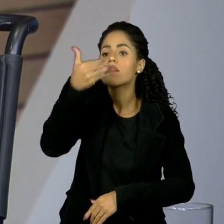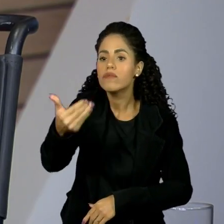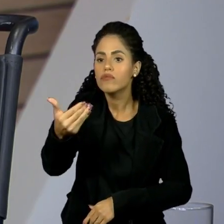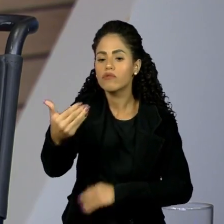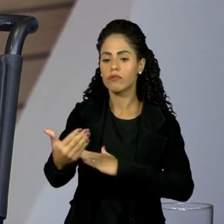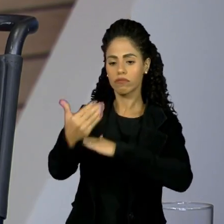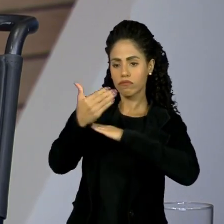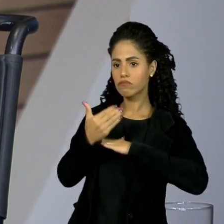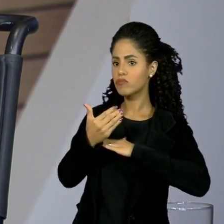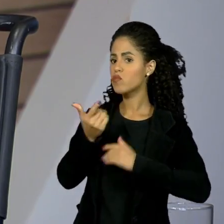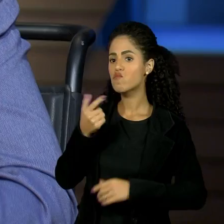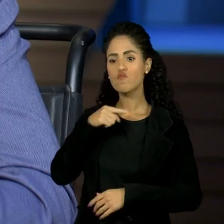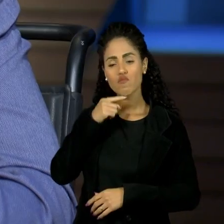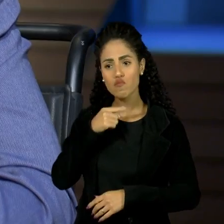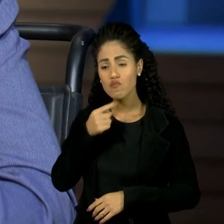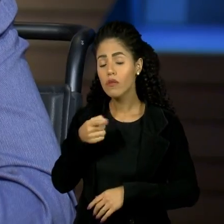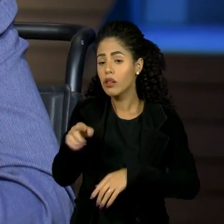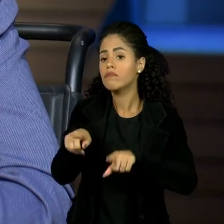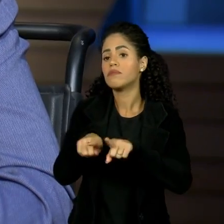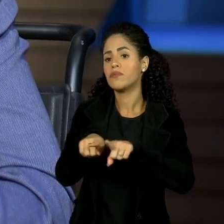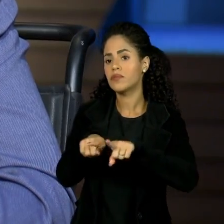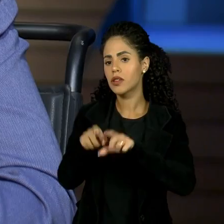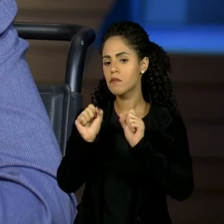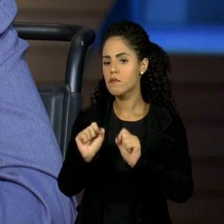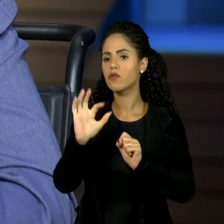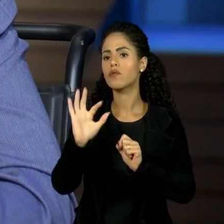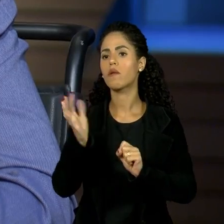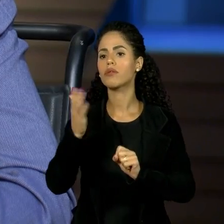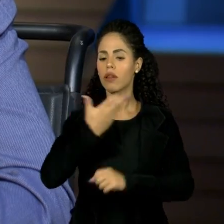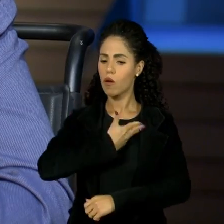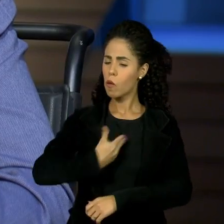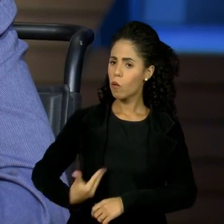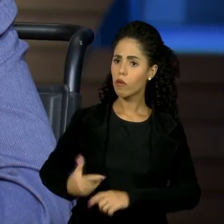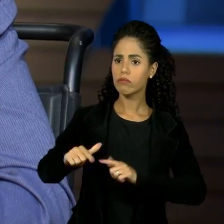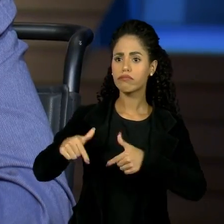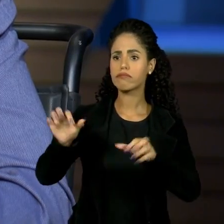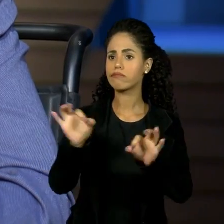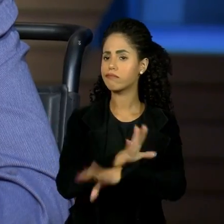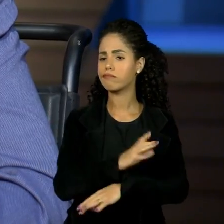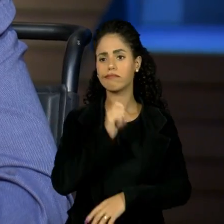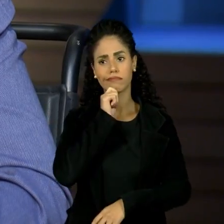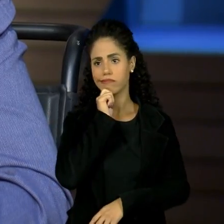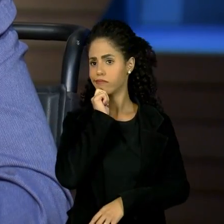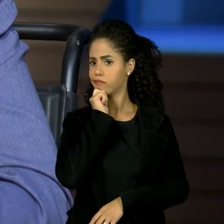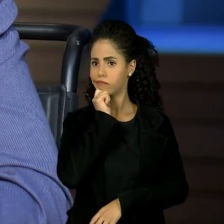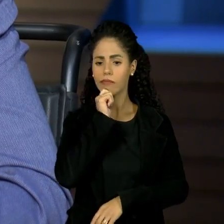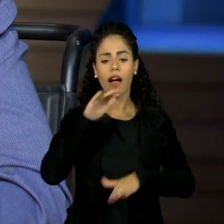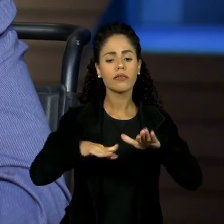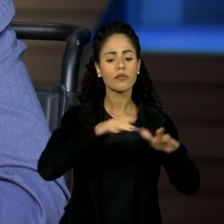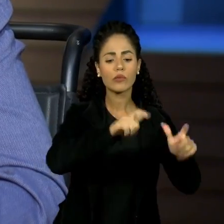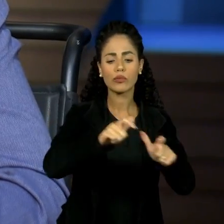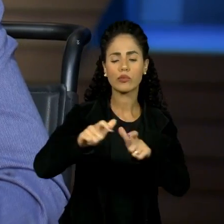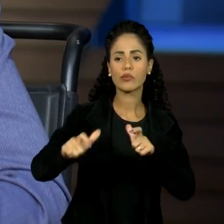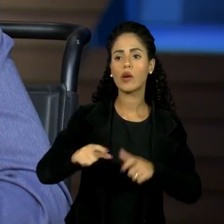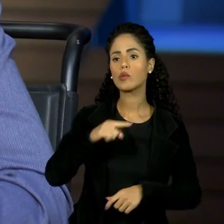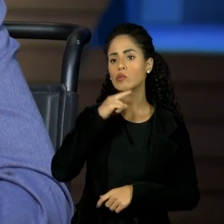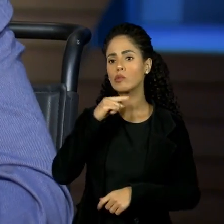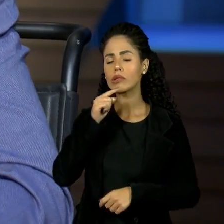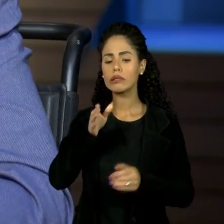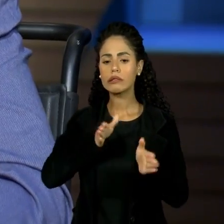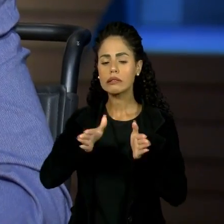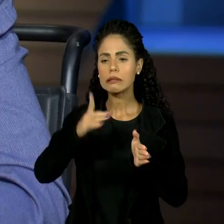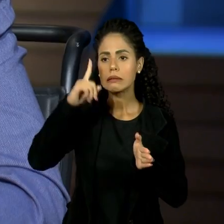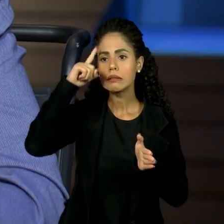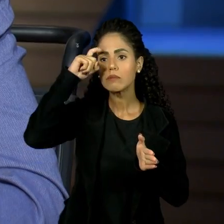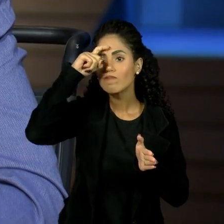cuidado, mas que, de fato, também o poder público não está preparado para entrar em alguns locais que são de difícil acesso,